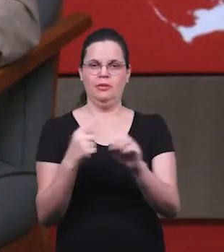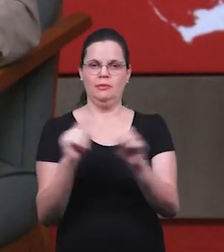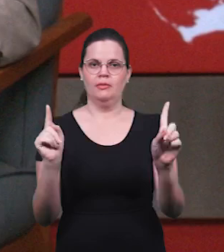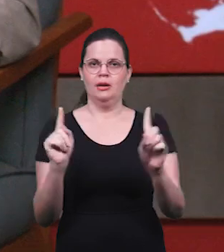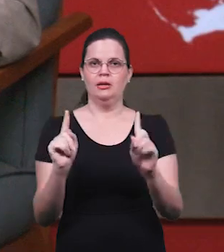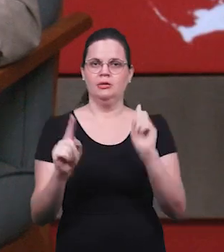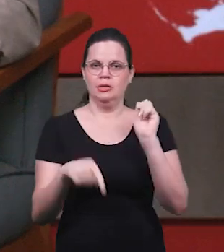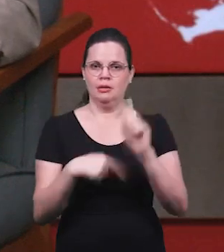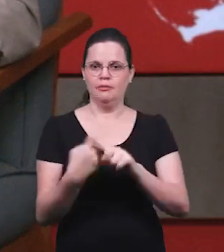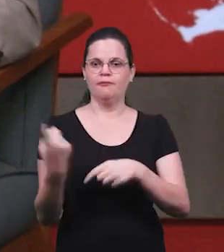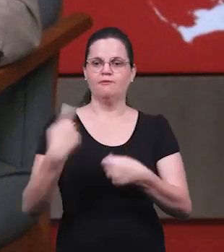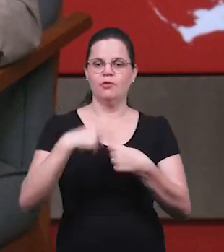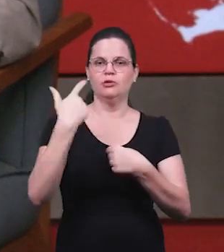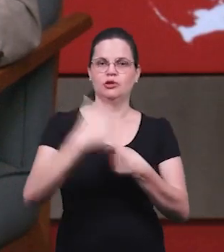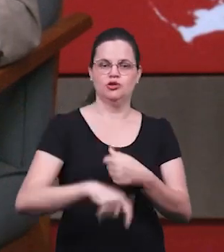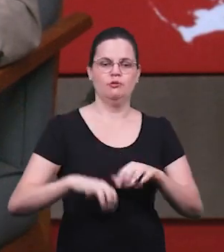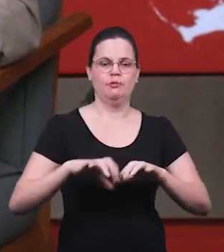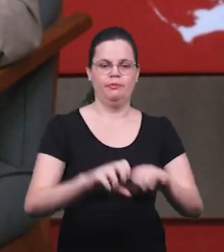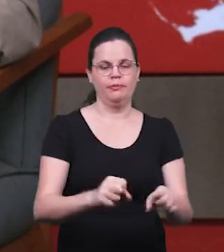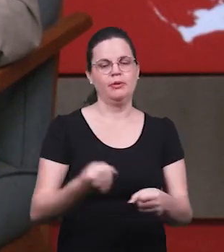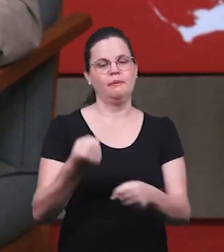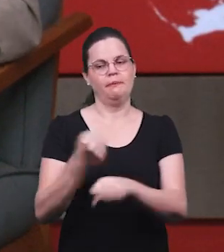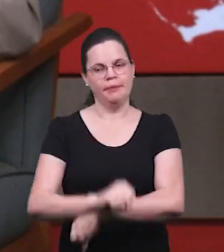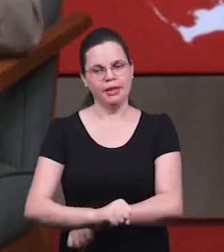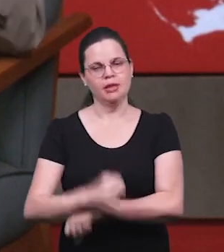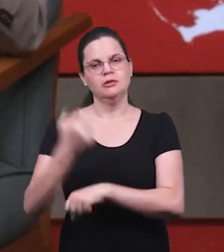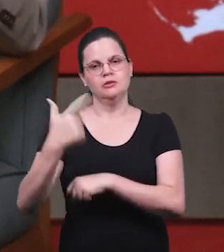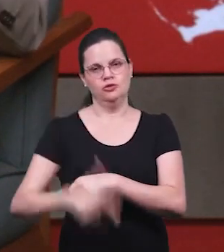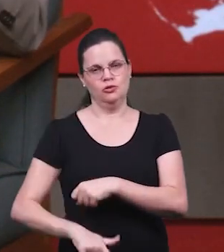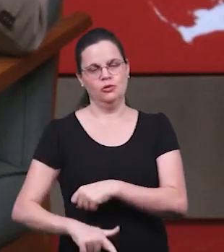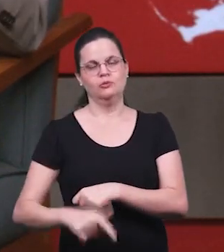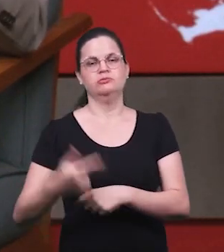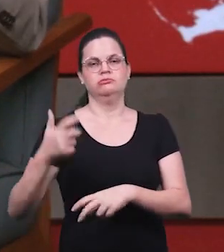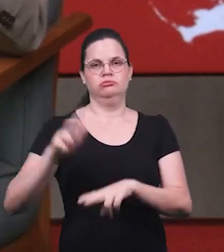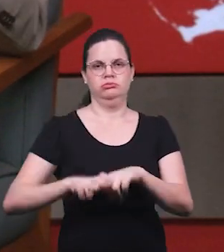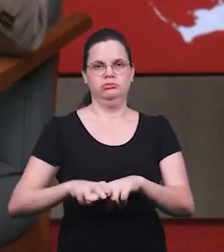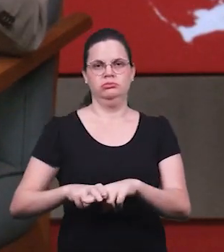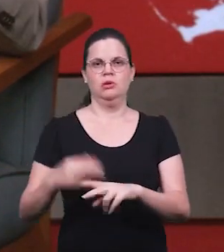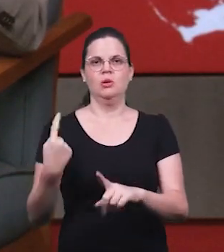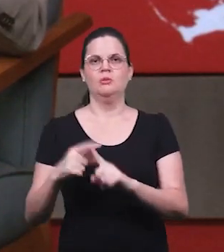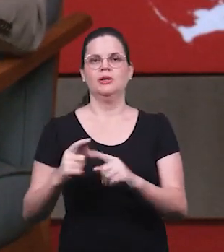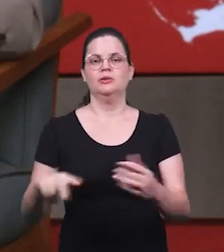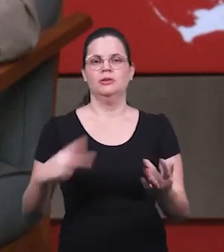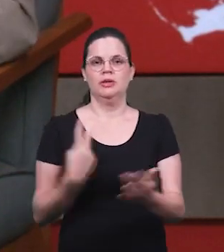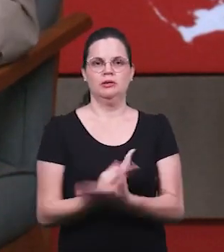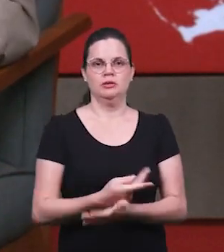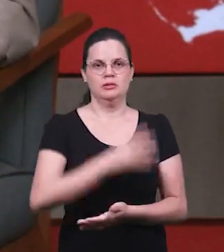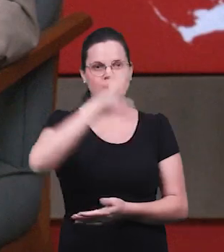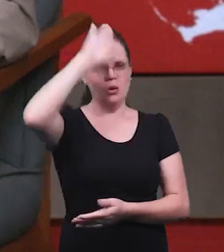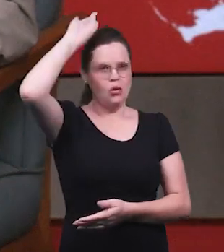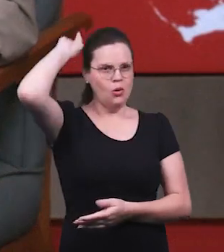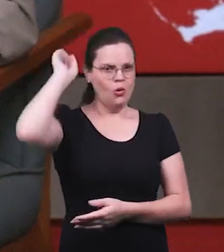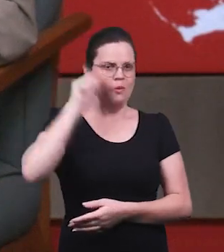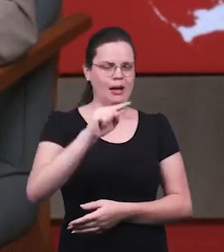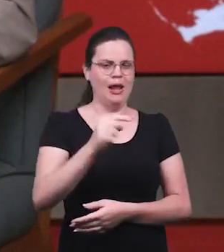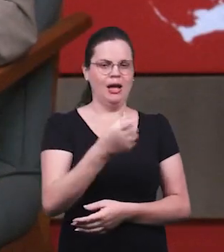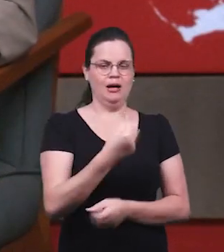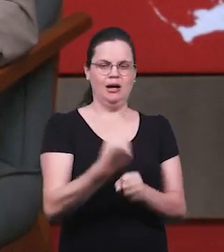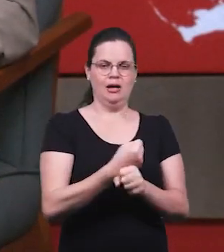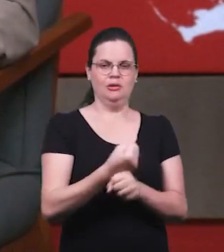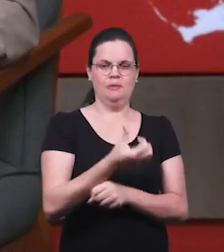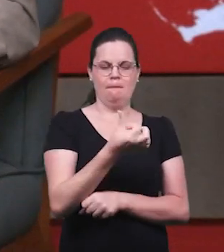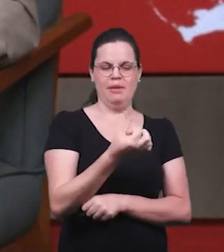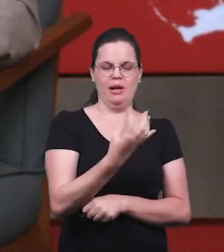ele torna a ser preso logo depois do incêndio de Roma, no ano